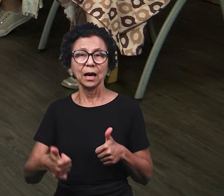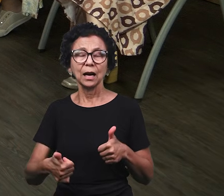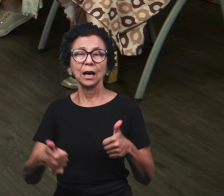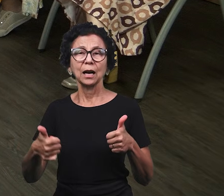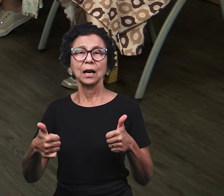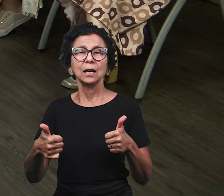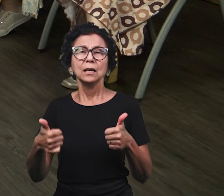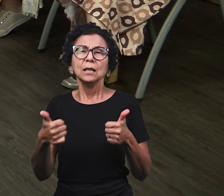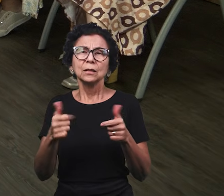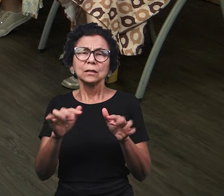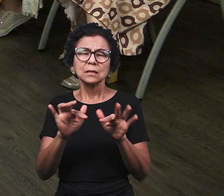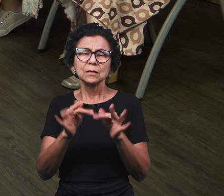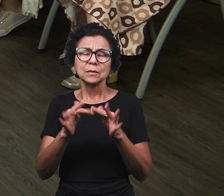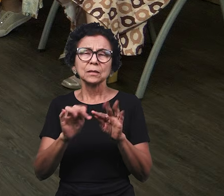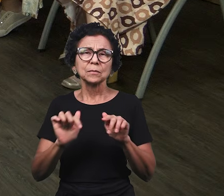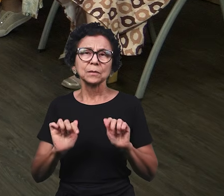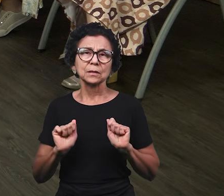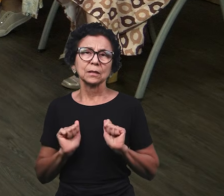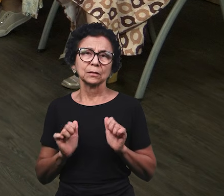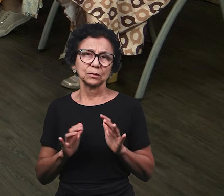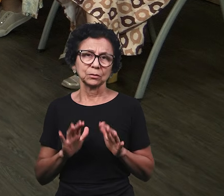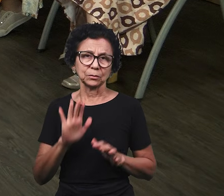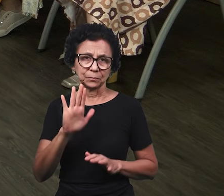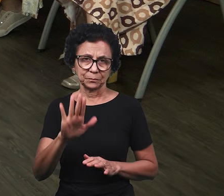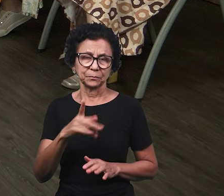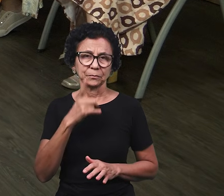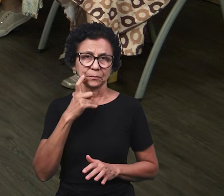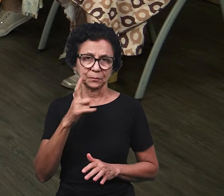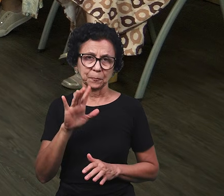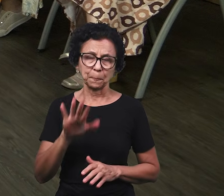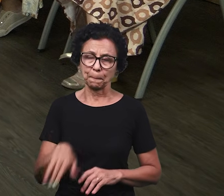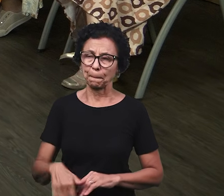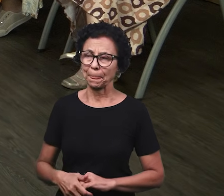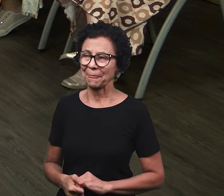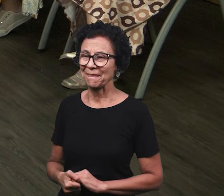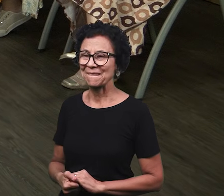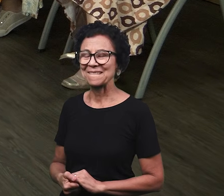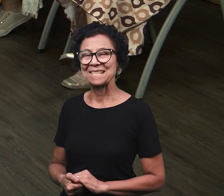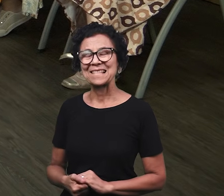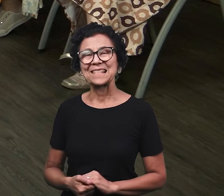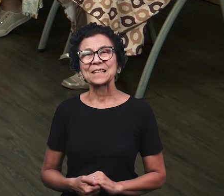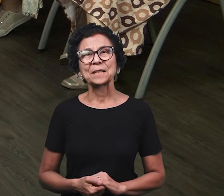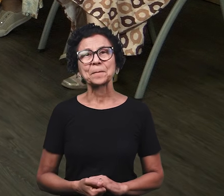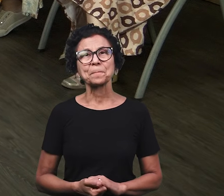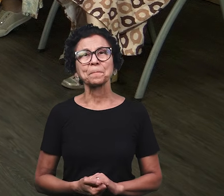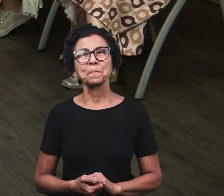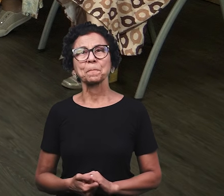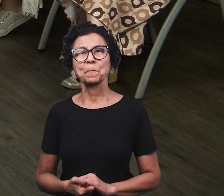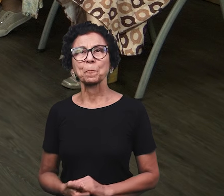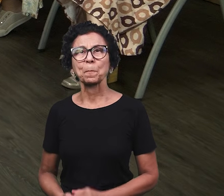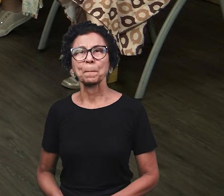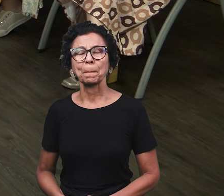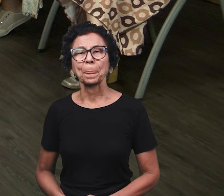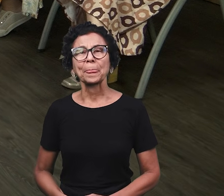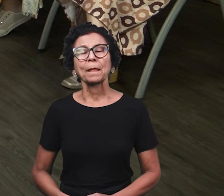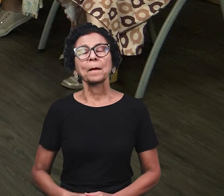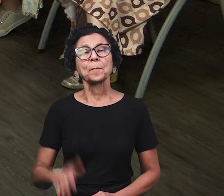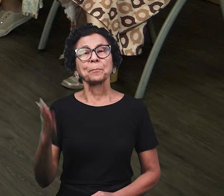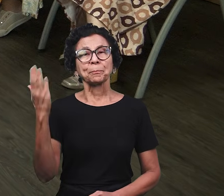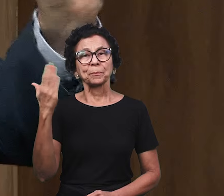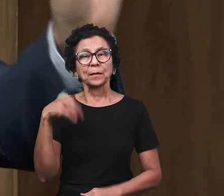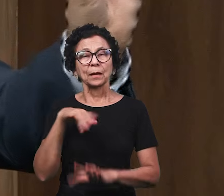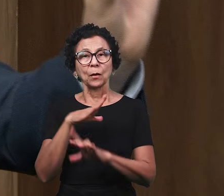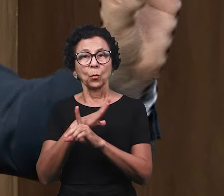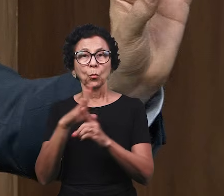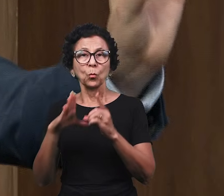em nossas vidas, nas pequenas atitudes como servo nós vamos fazer. Quer ver uma coisa interessante, jovens?